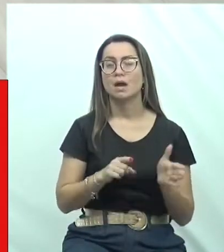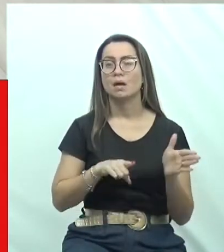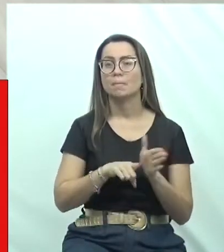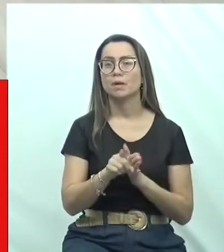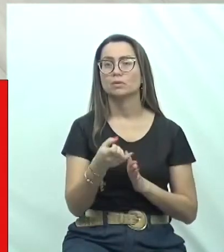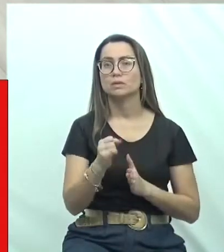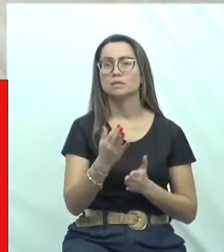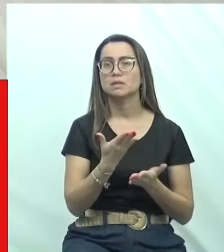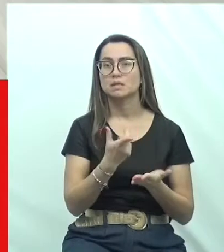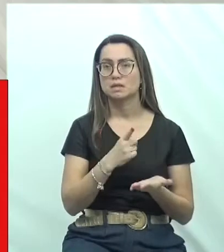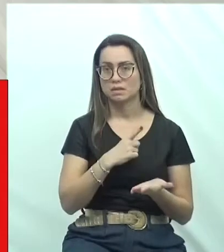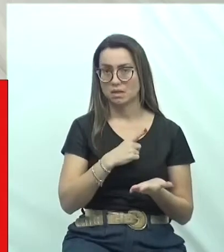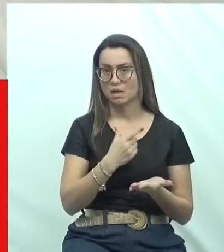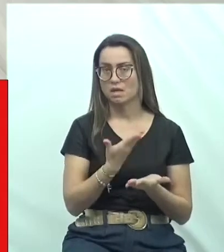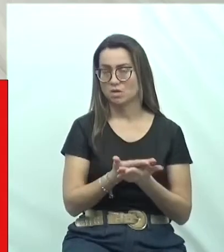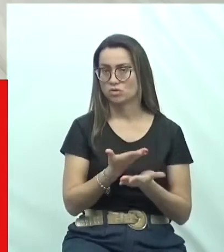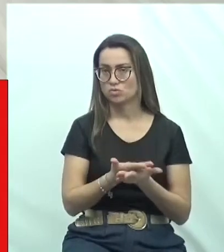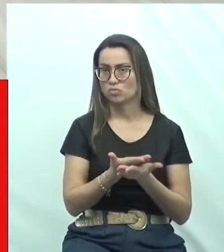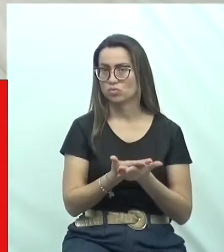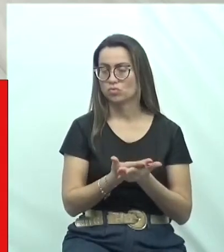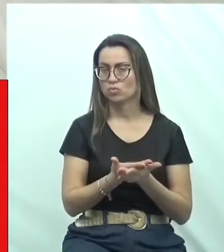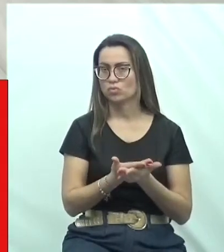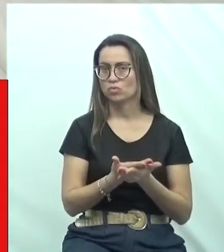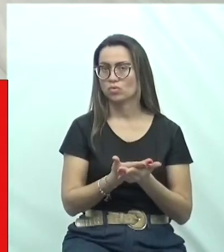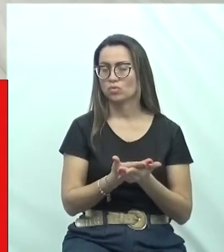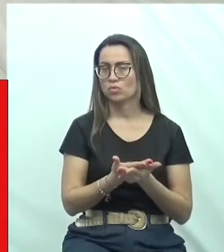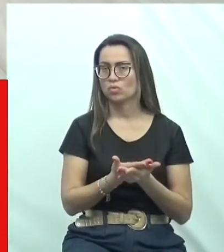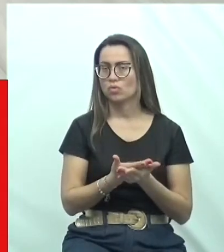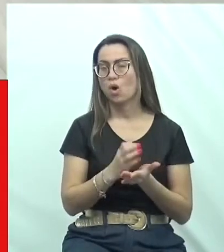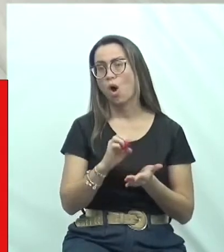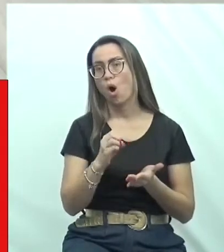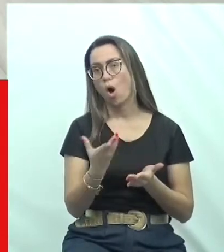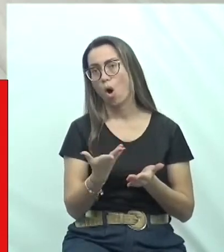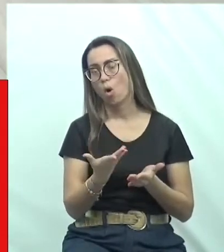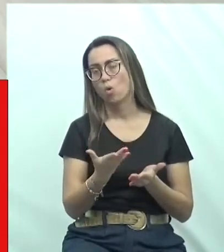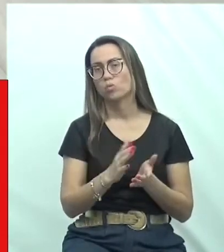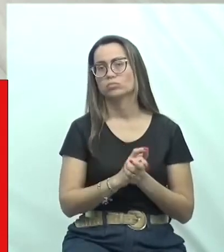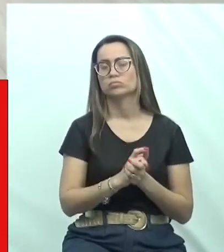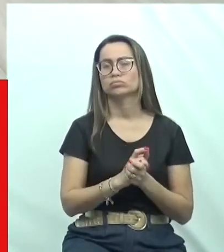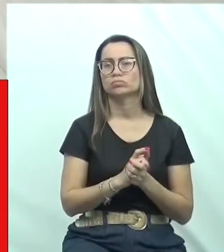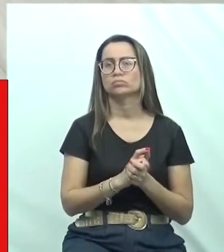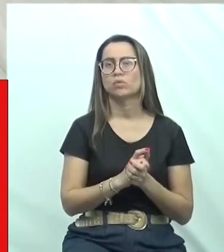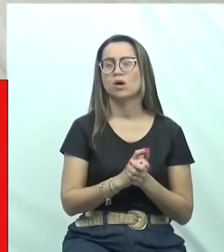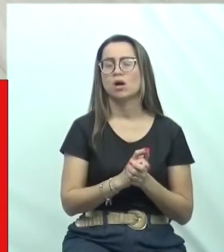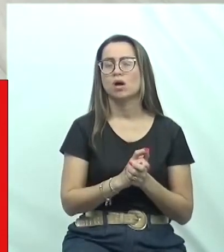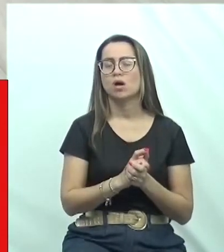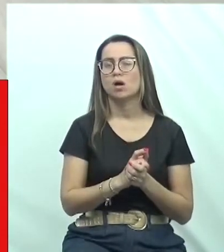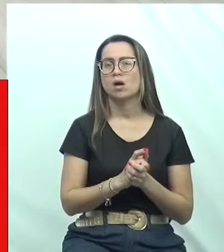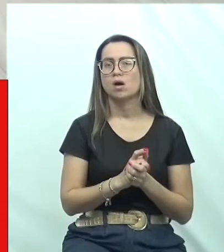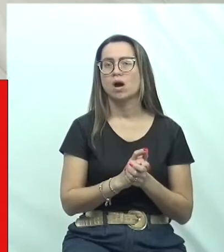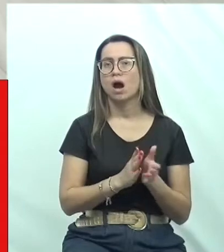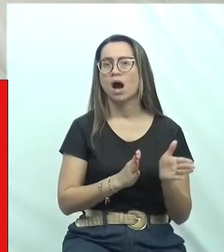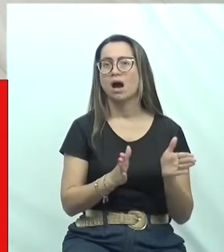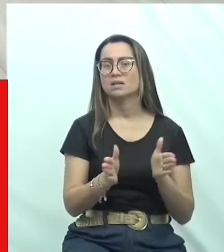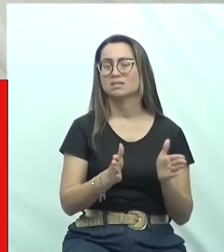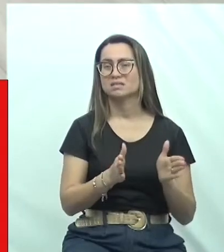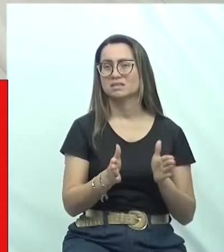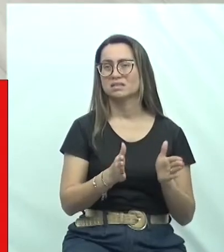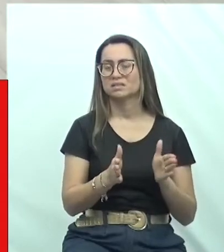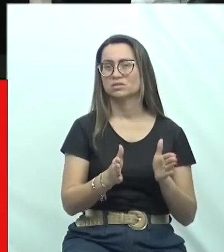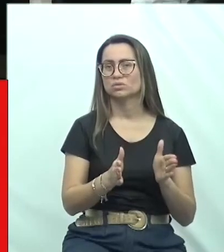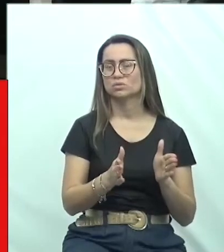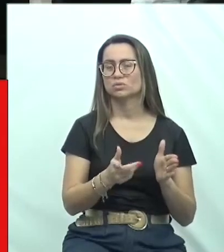estudo de viabilidade de instalar em todos os órgãos públicos municipais placas